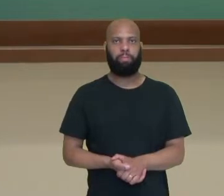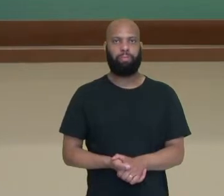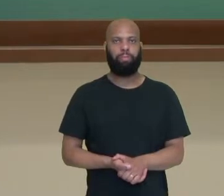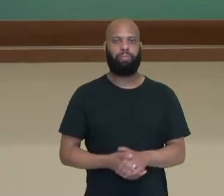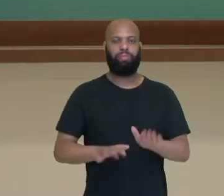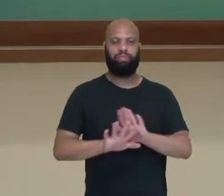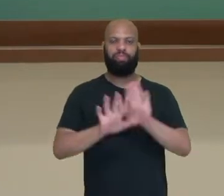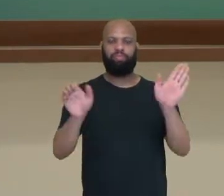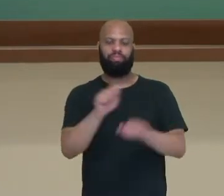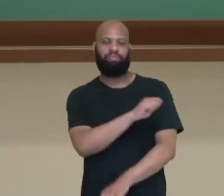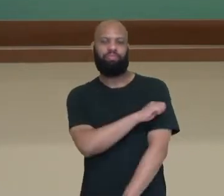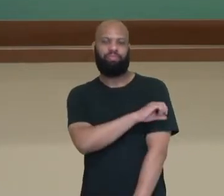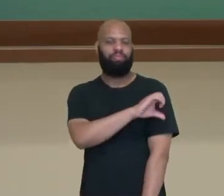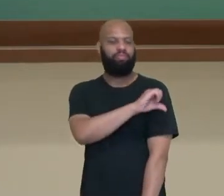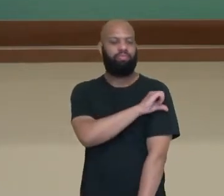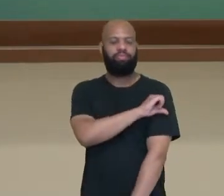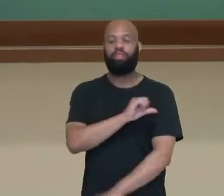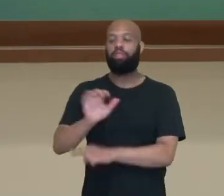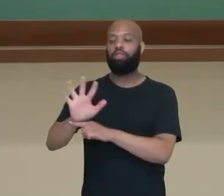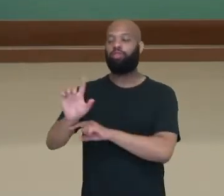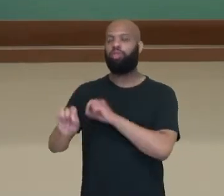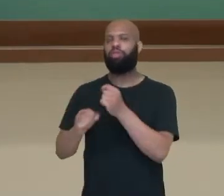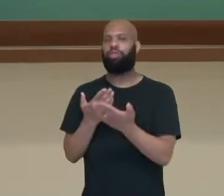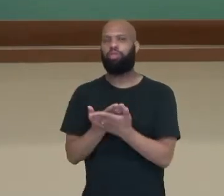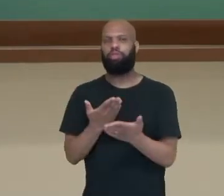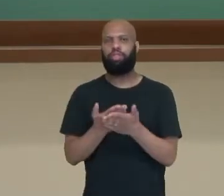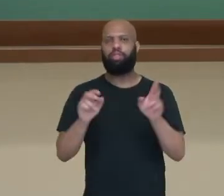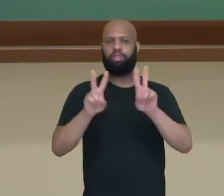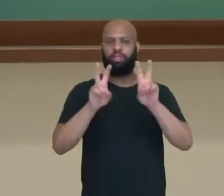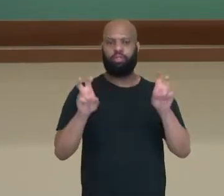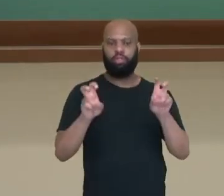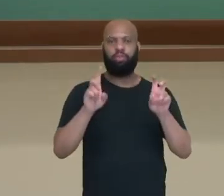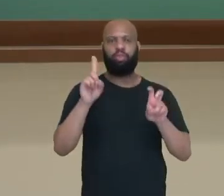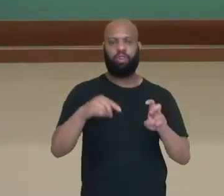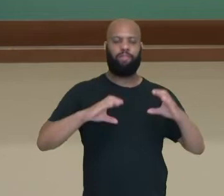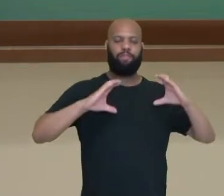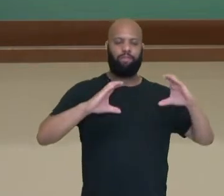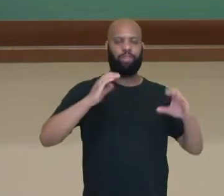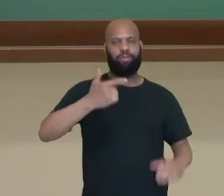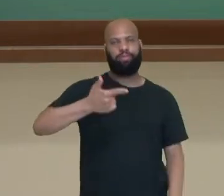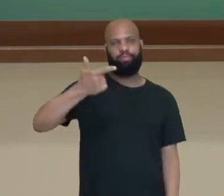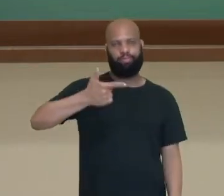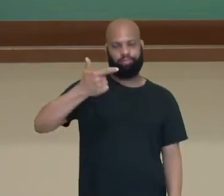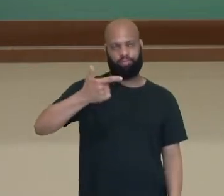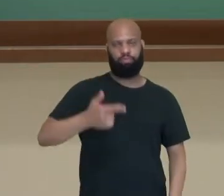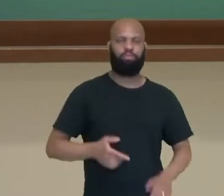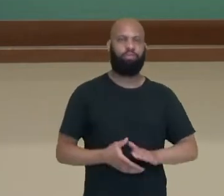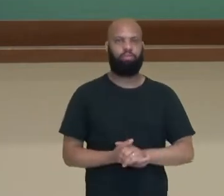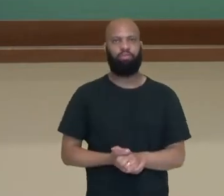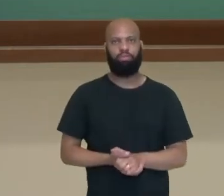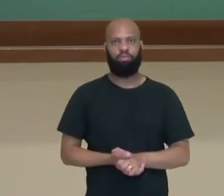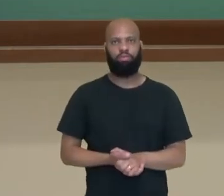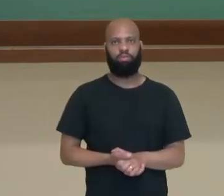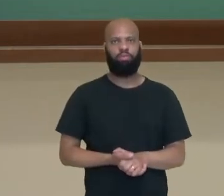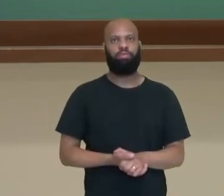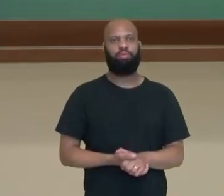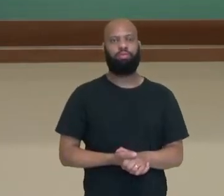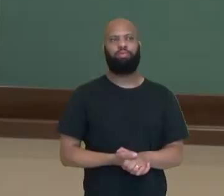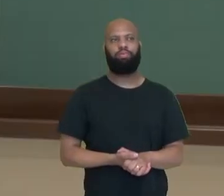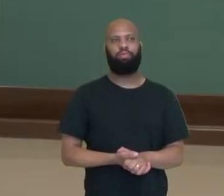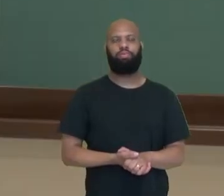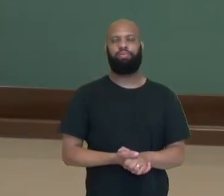Olá, estudantes do nono ano! Nesse vídeo vamos falar sobre noção de função quadrática. Vamos lá?